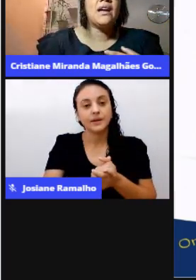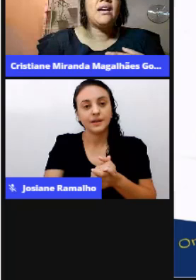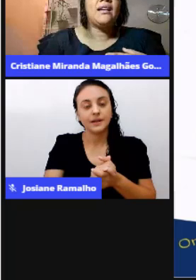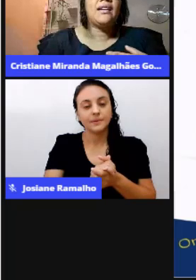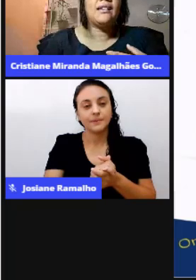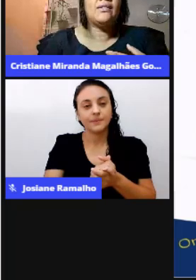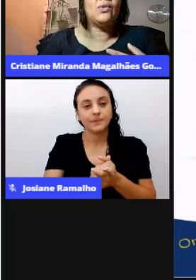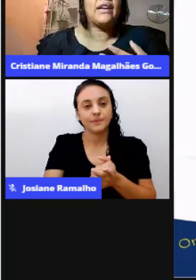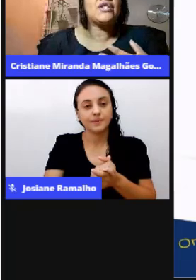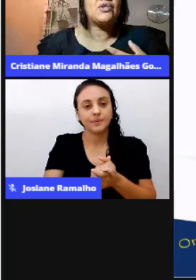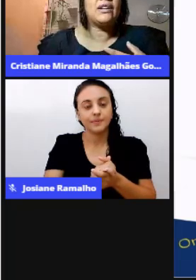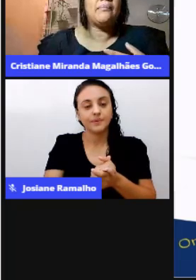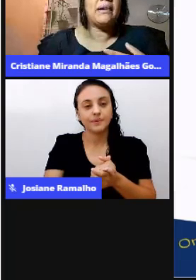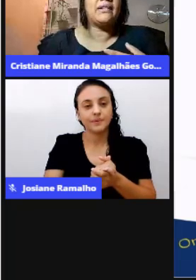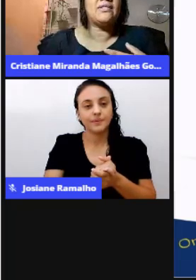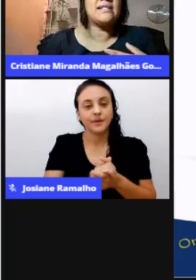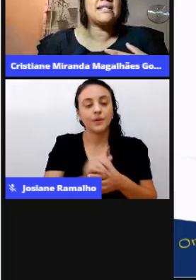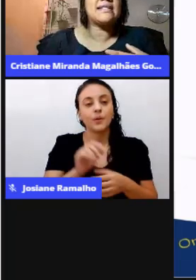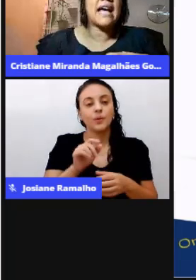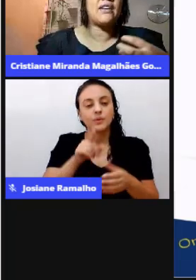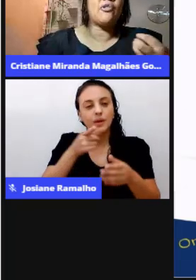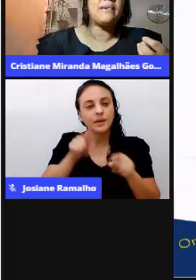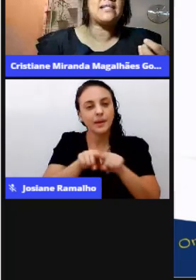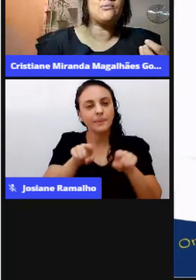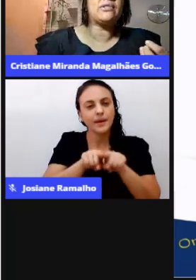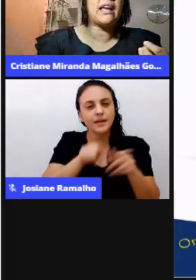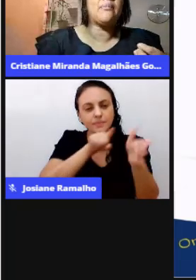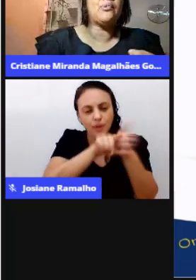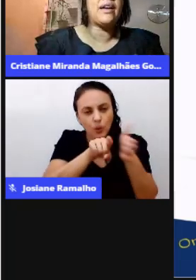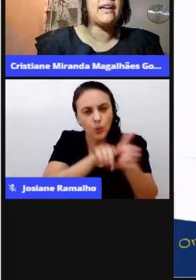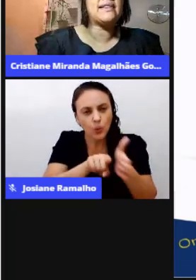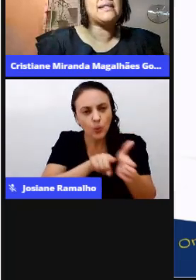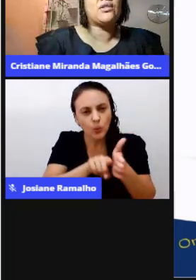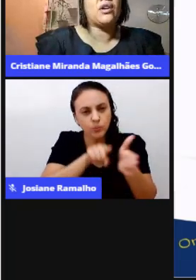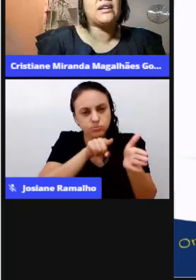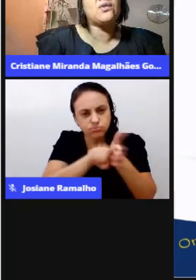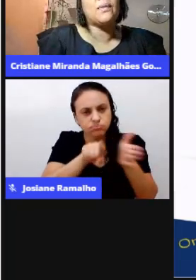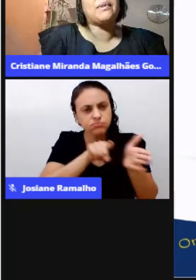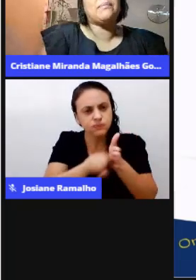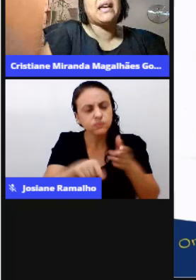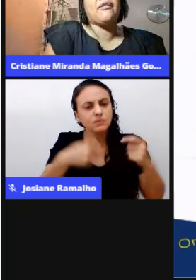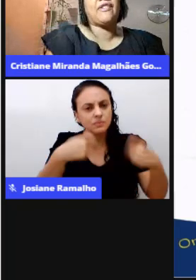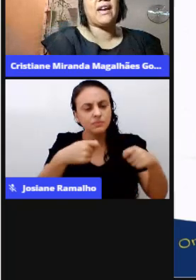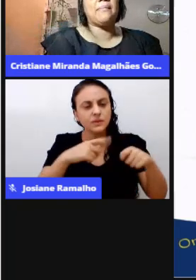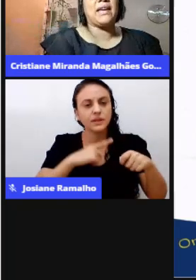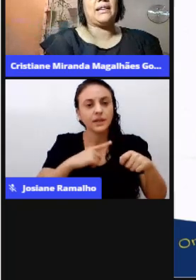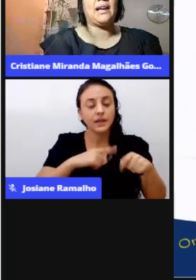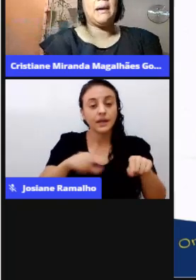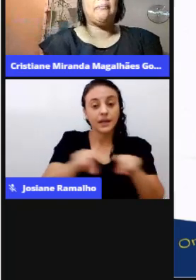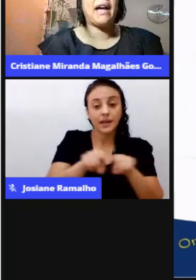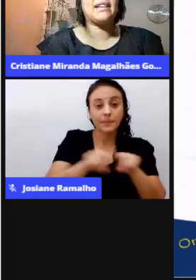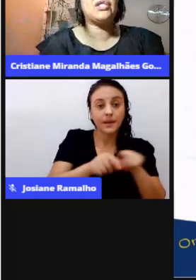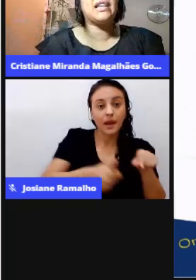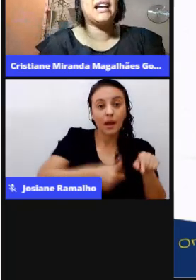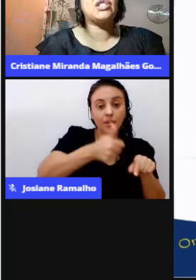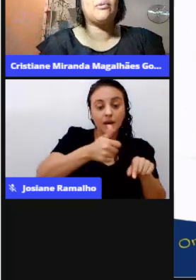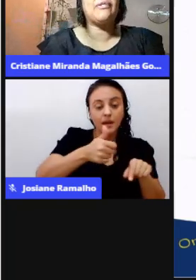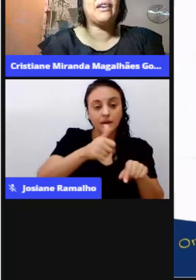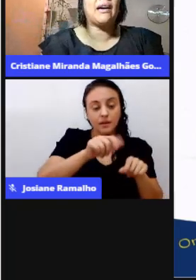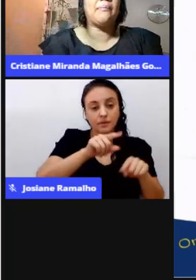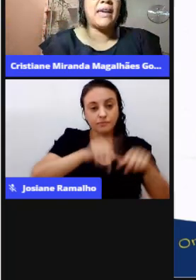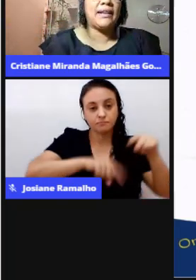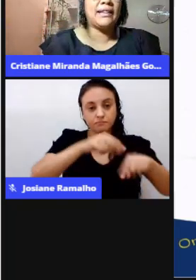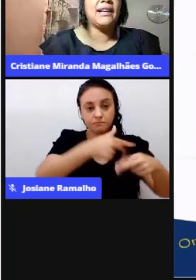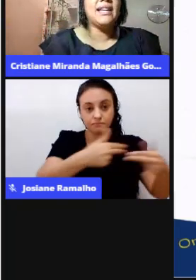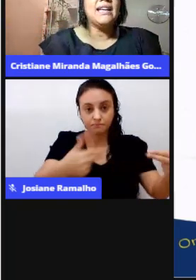Testemunha o questionamento necessário ao mesmo tempo em que se torna sua primeira ferramenta. Para a didática, é